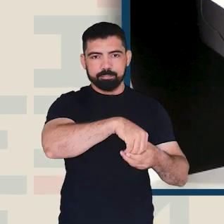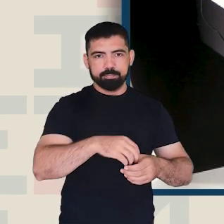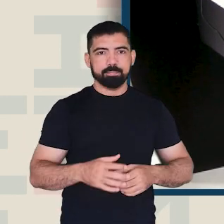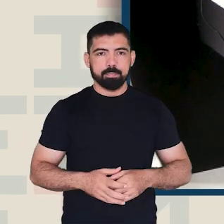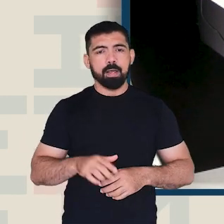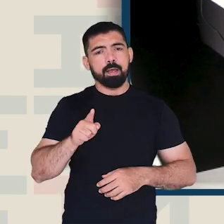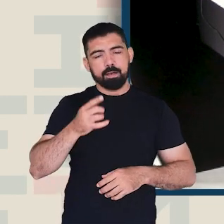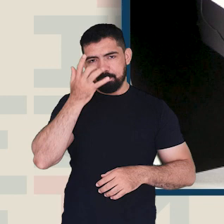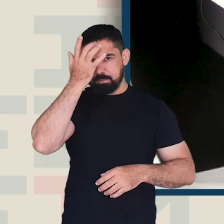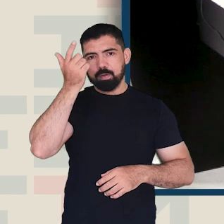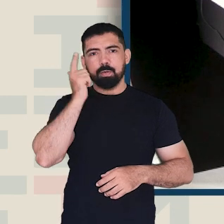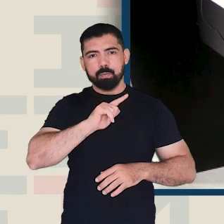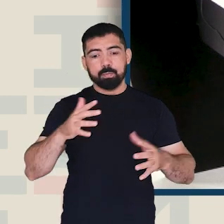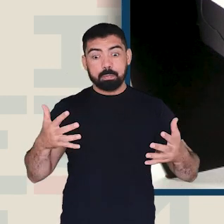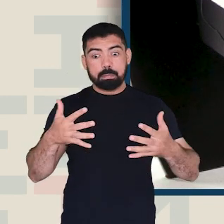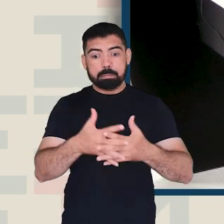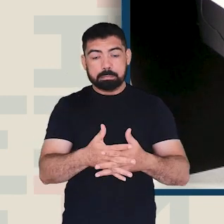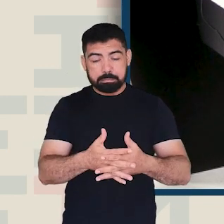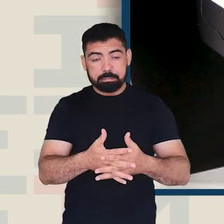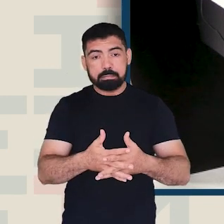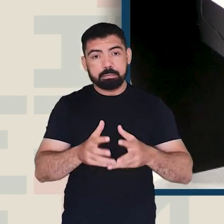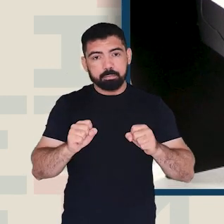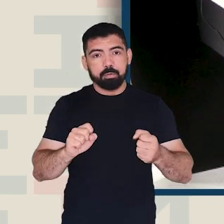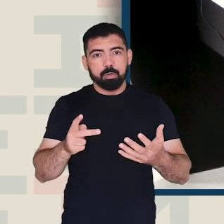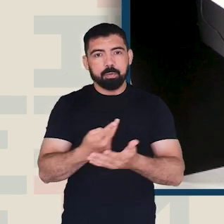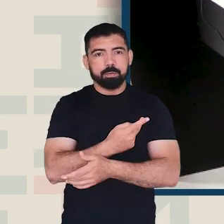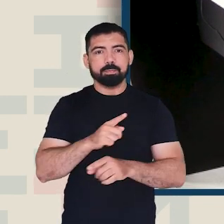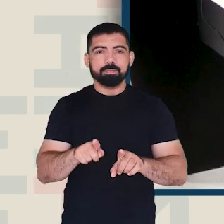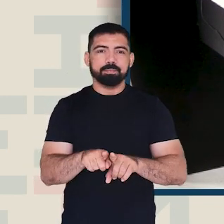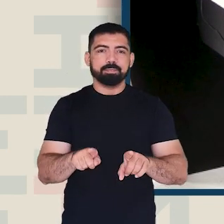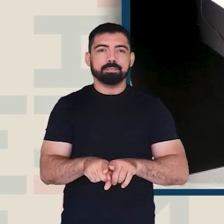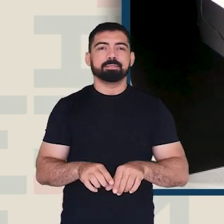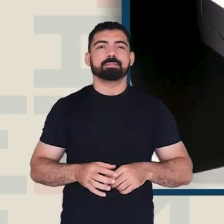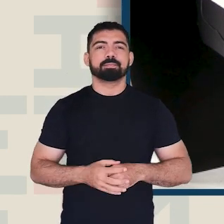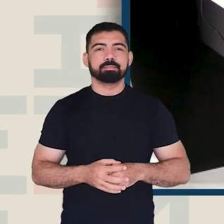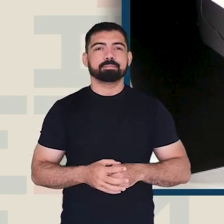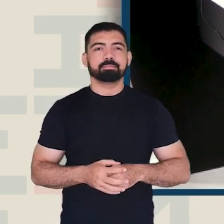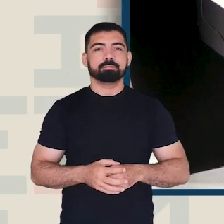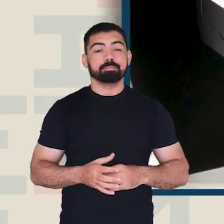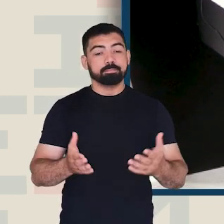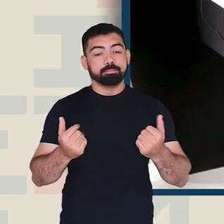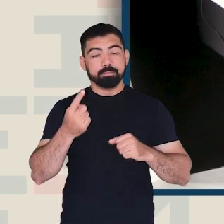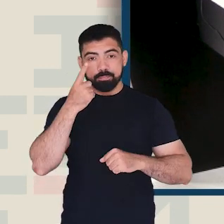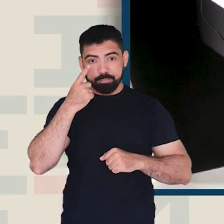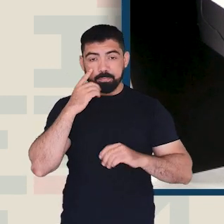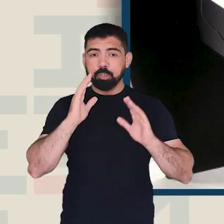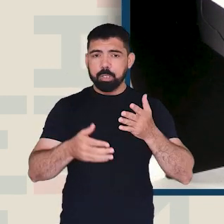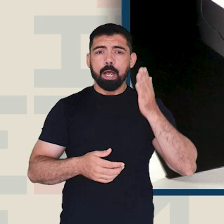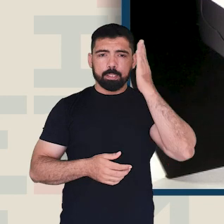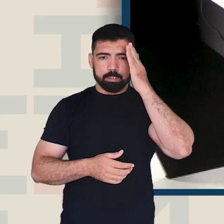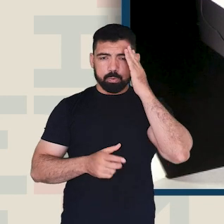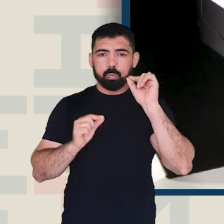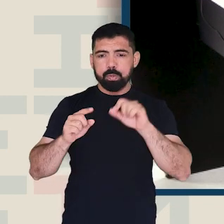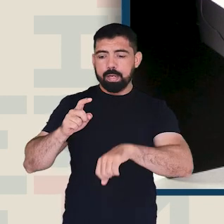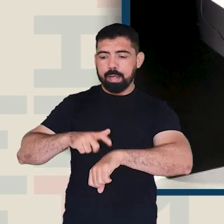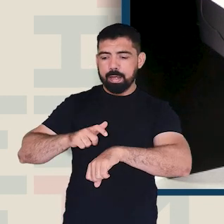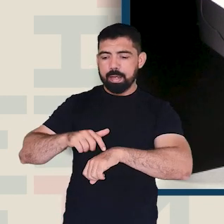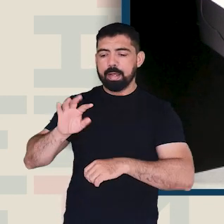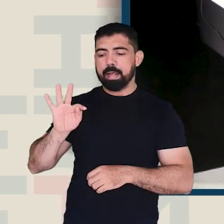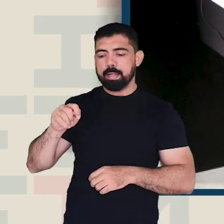muito fácil confundir as duas coisas. Então vamos lá. Já entendi o que é